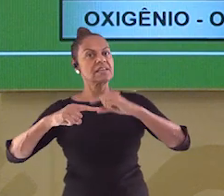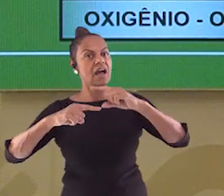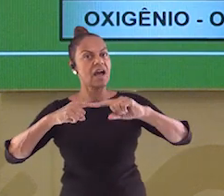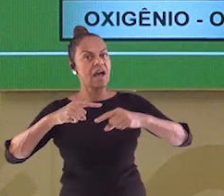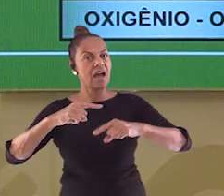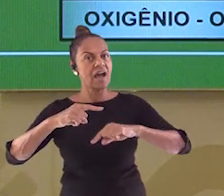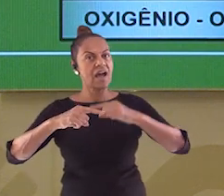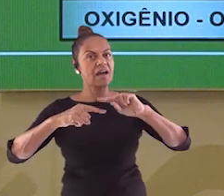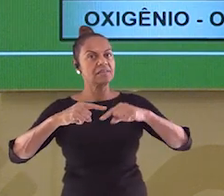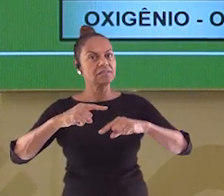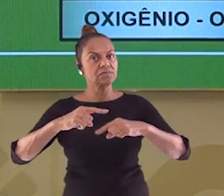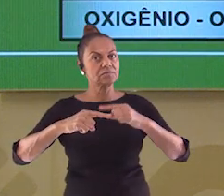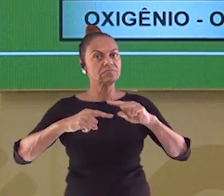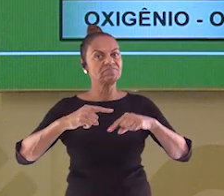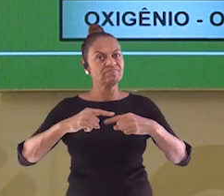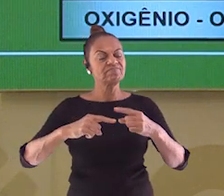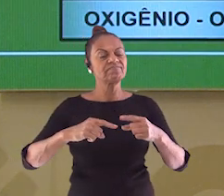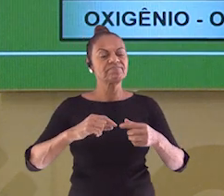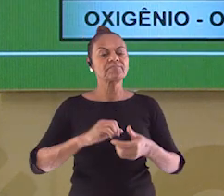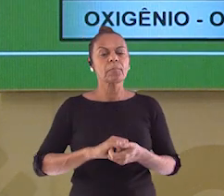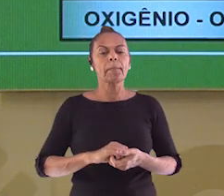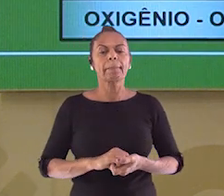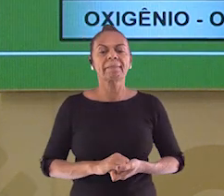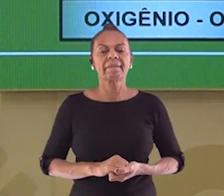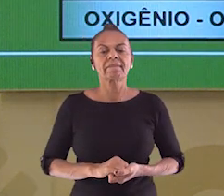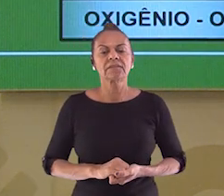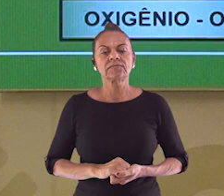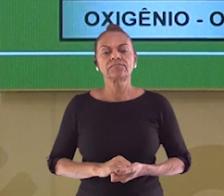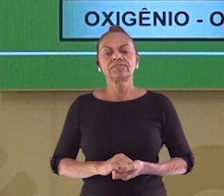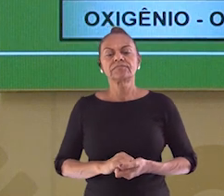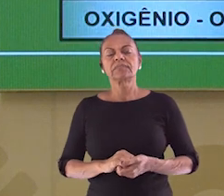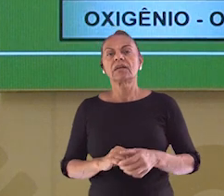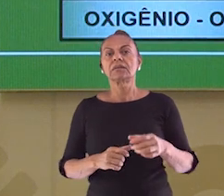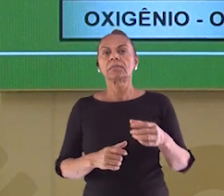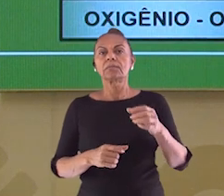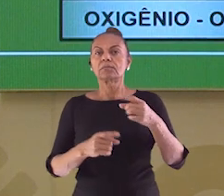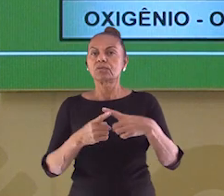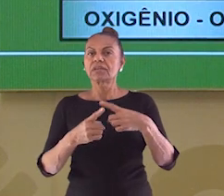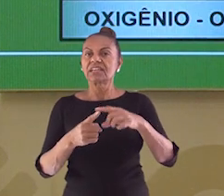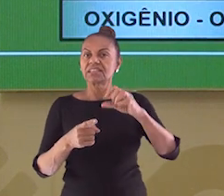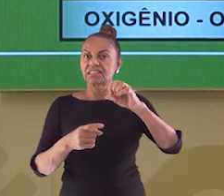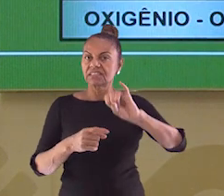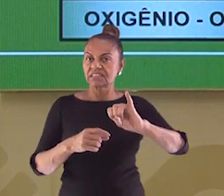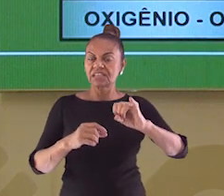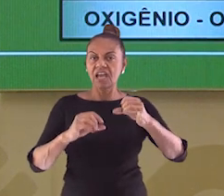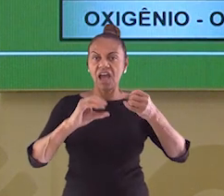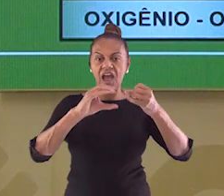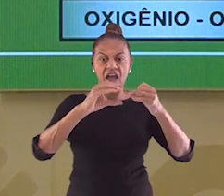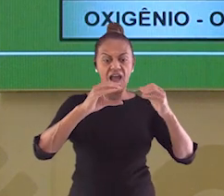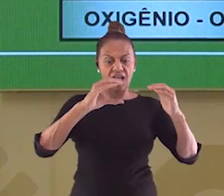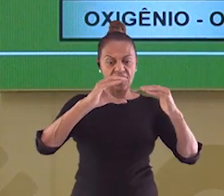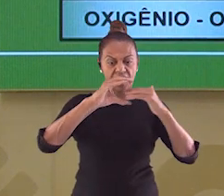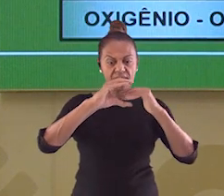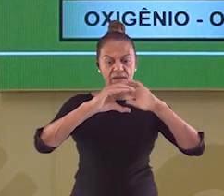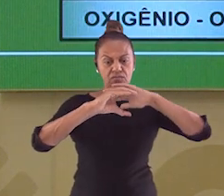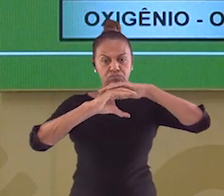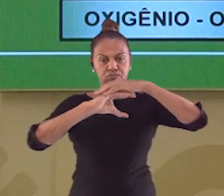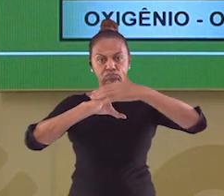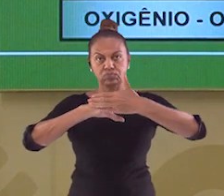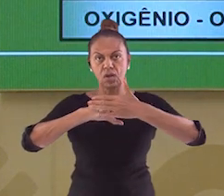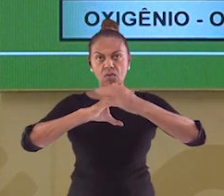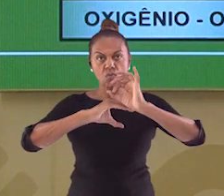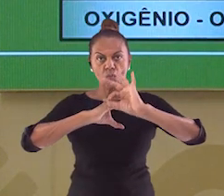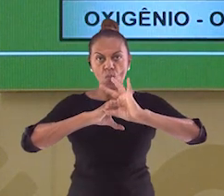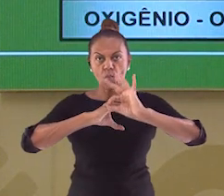reação pode também ser reversível. Isso é um grave problema, pois sem a camada de ozônio, a vida na Terra não